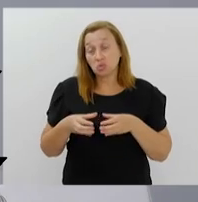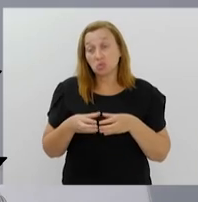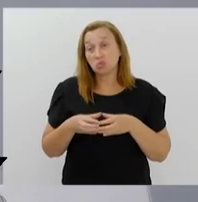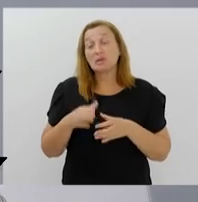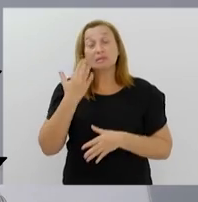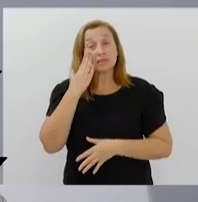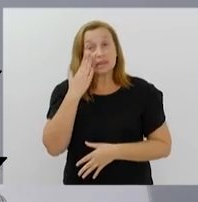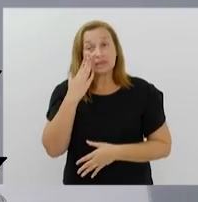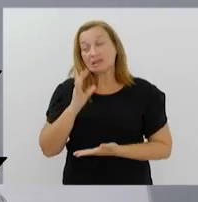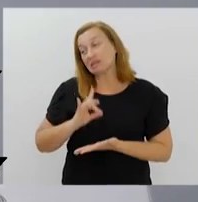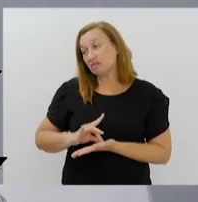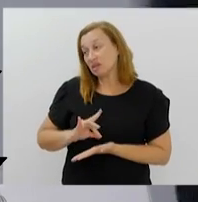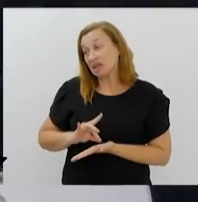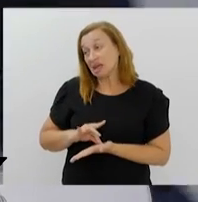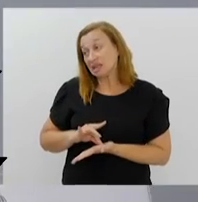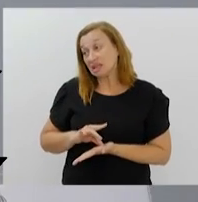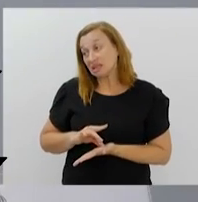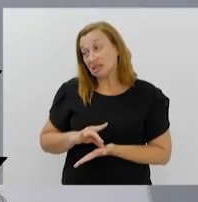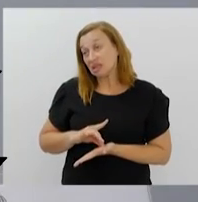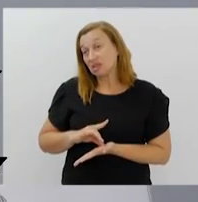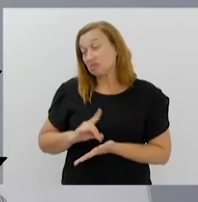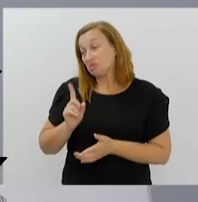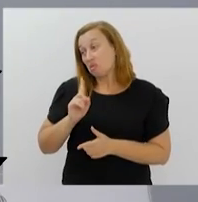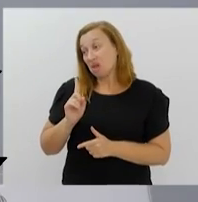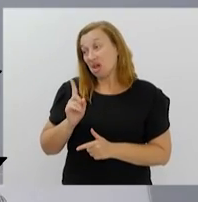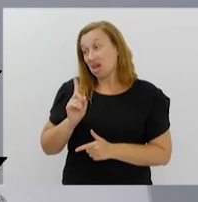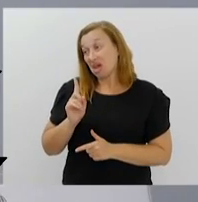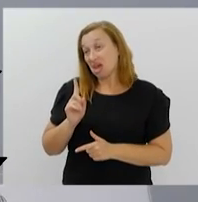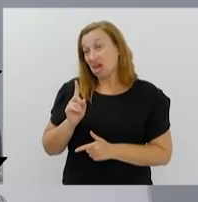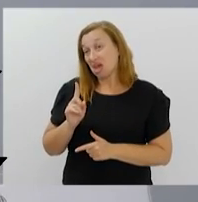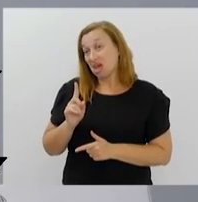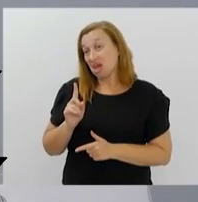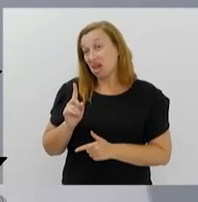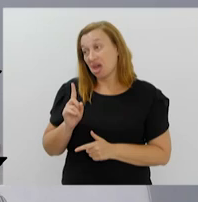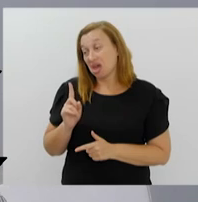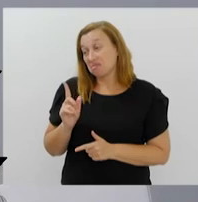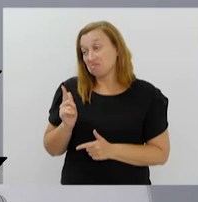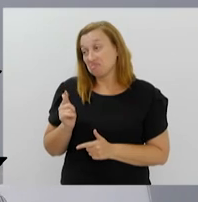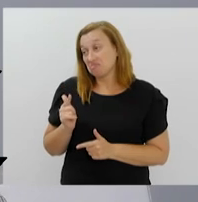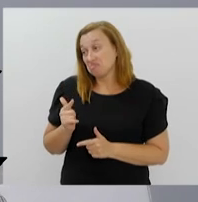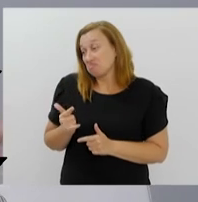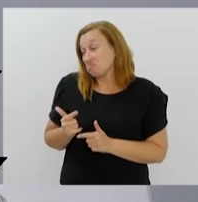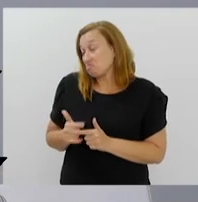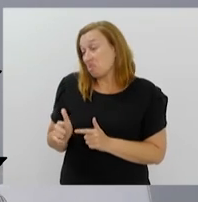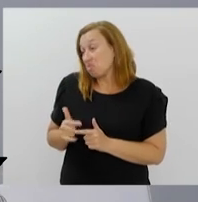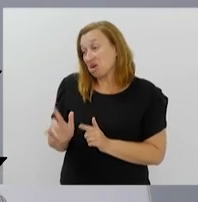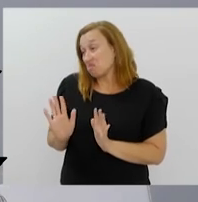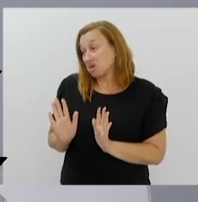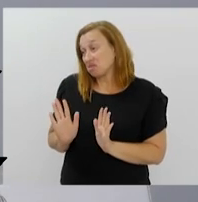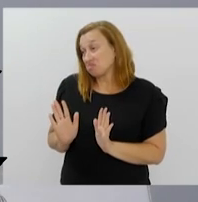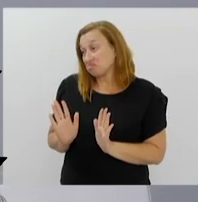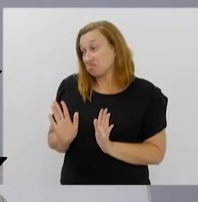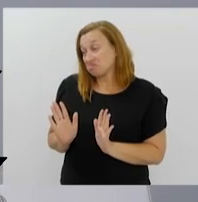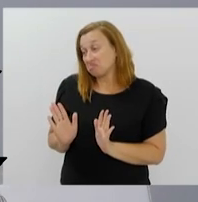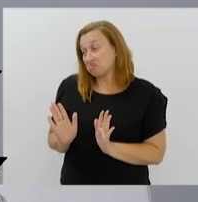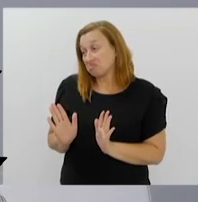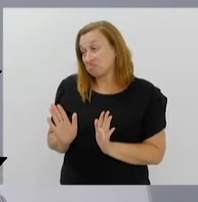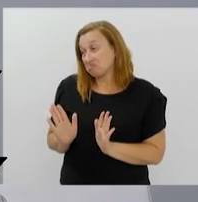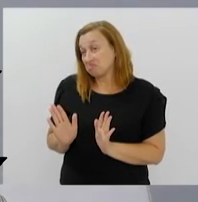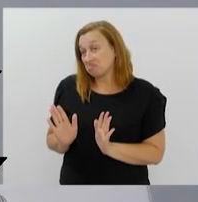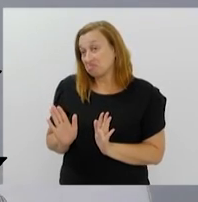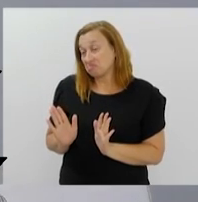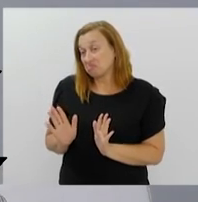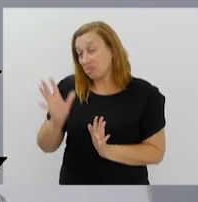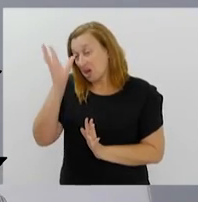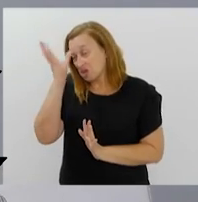eles entendem que na verdade aquilo ali não seria uma situação eh atendida por aquela autarquia eh numa interpretação